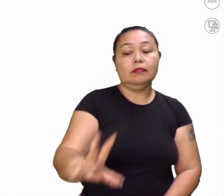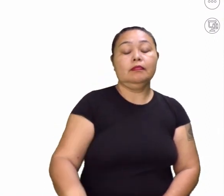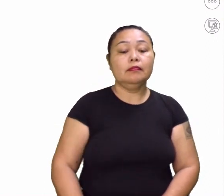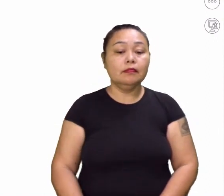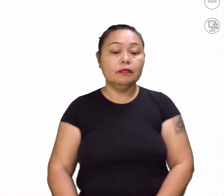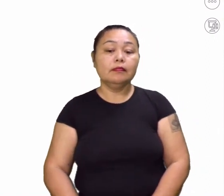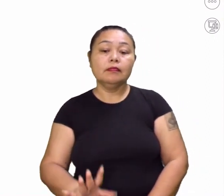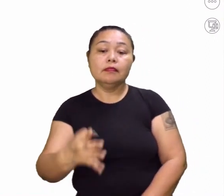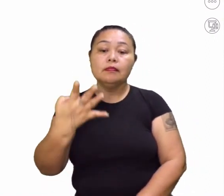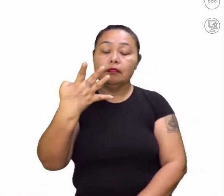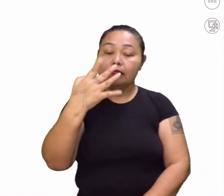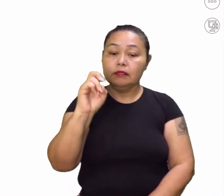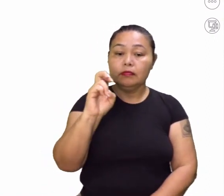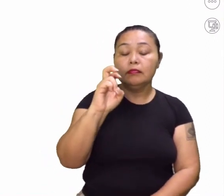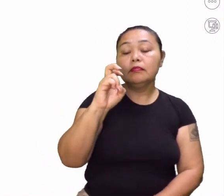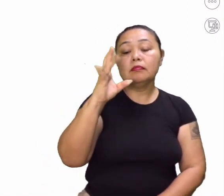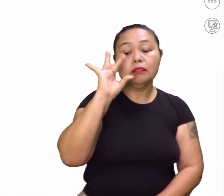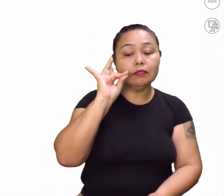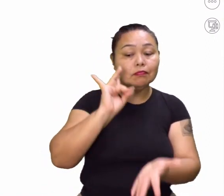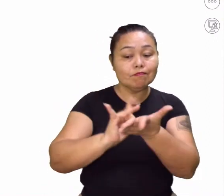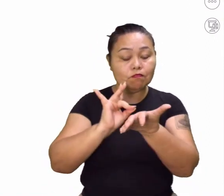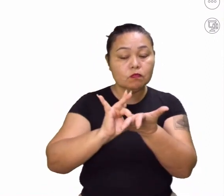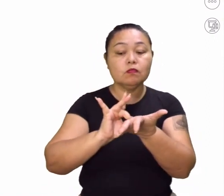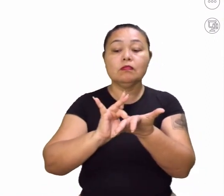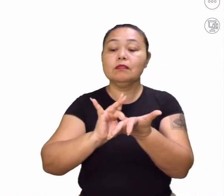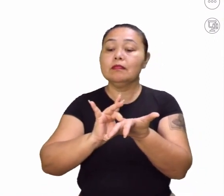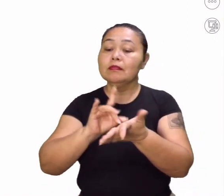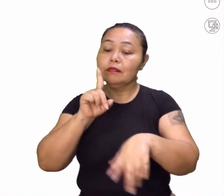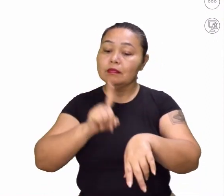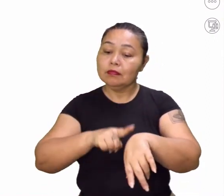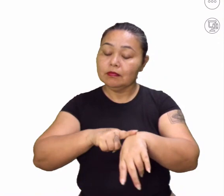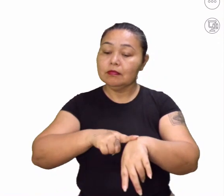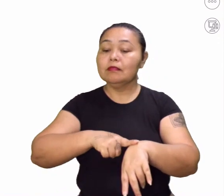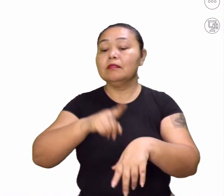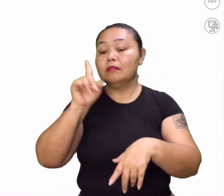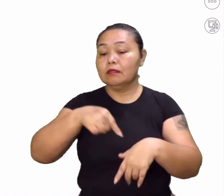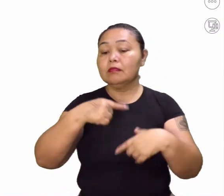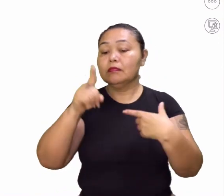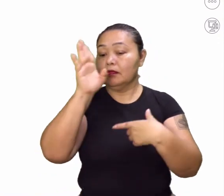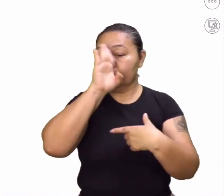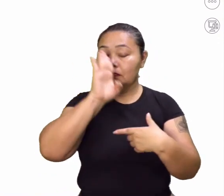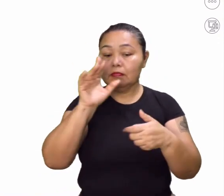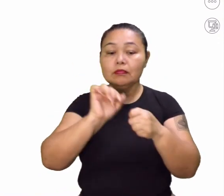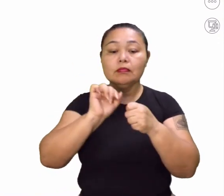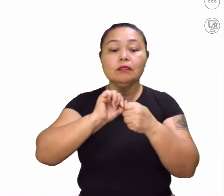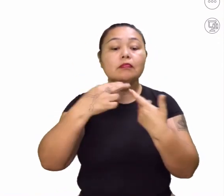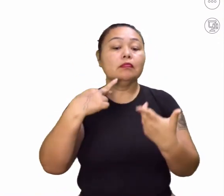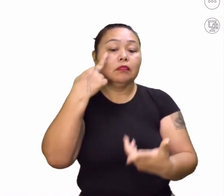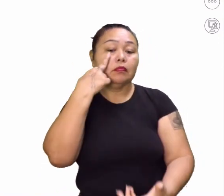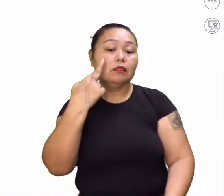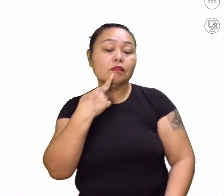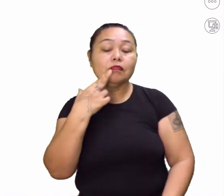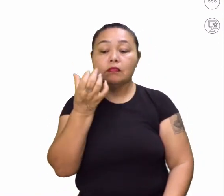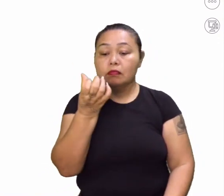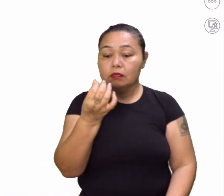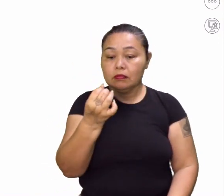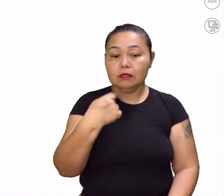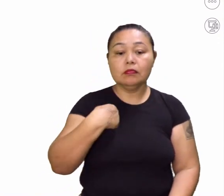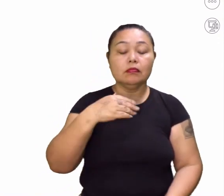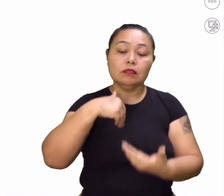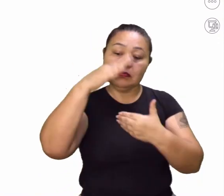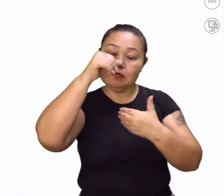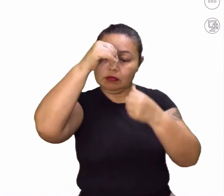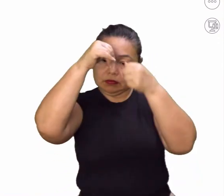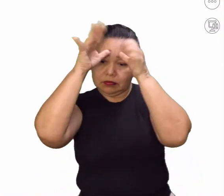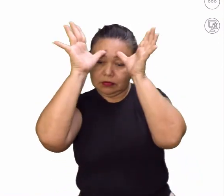75. 45, horário oficial do Brasil, 60, Rondônia, parte do Amazonas. E aí a gente tem a maior diferença